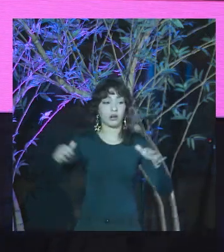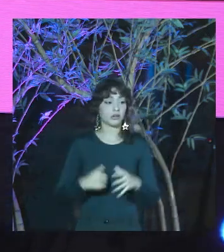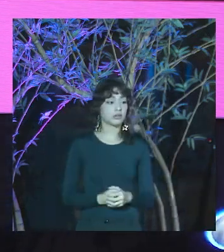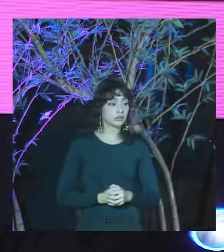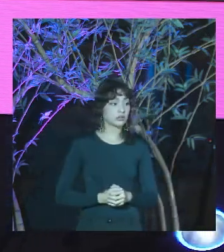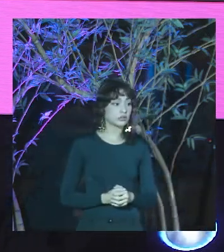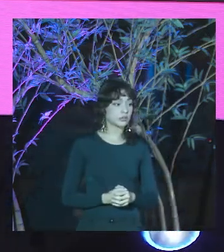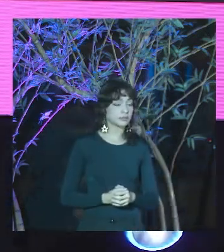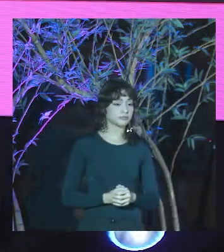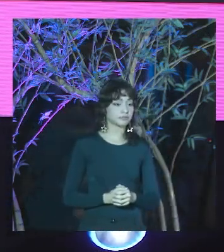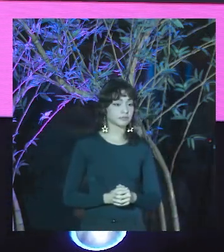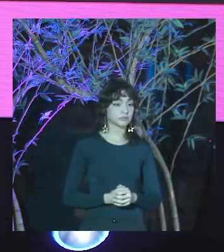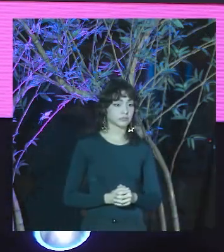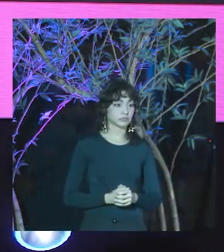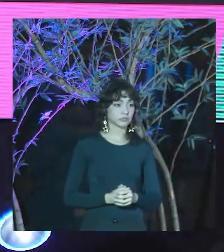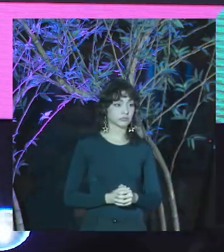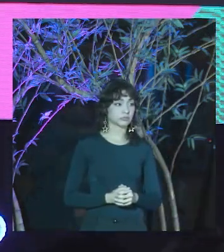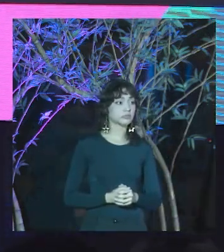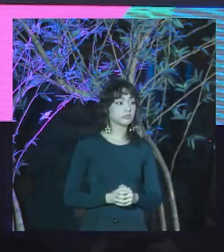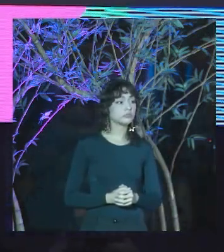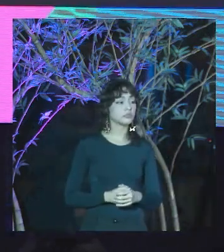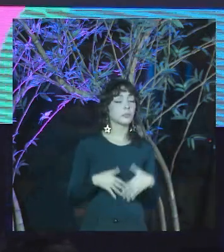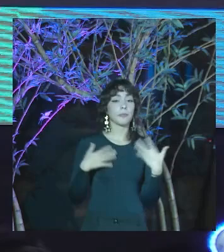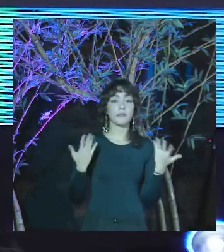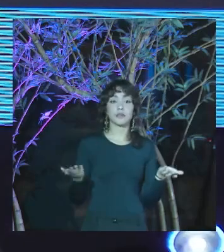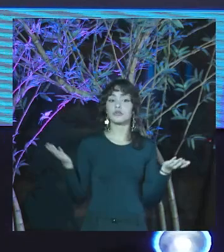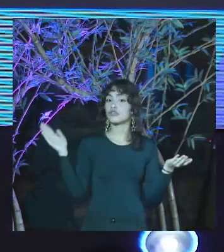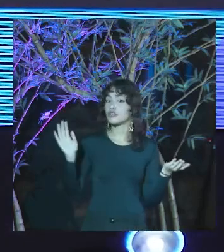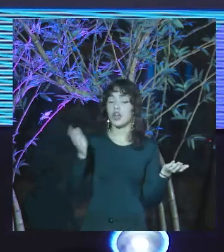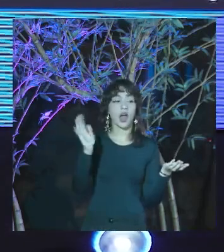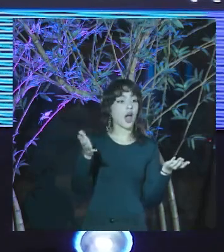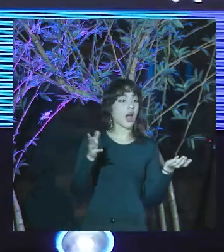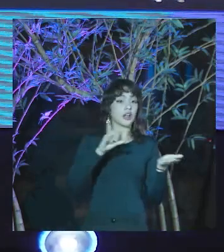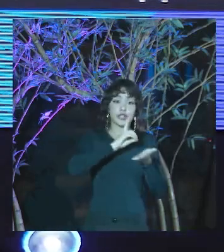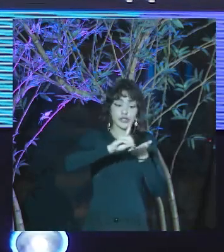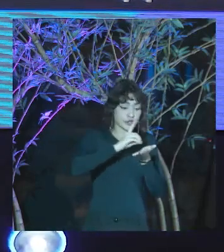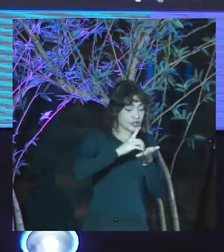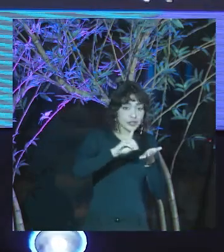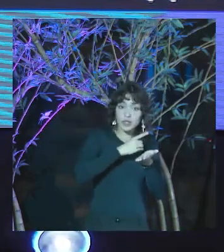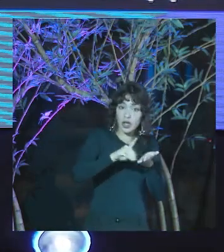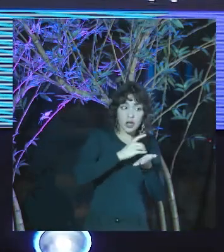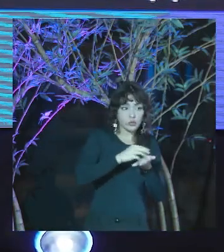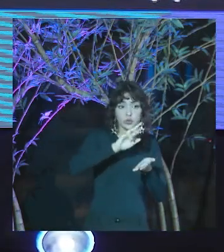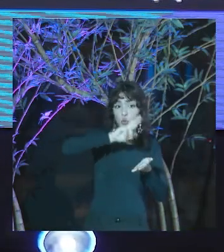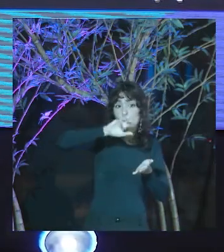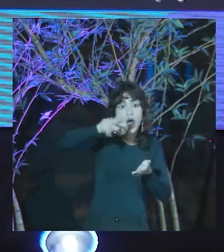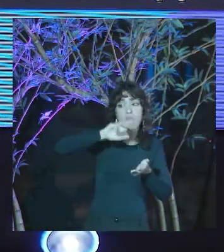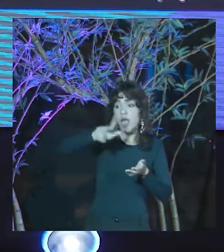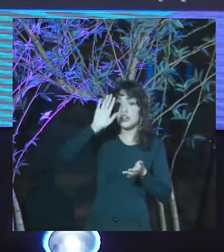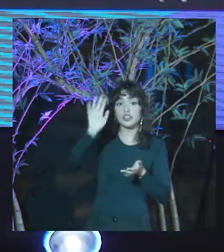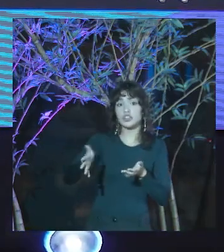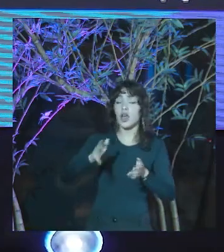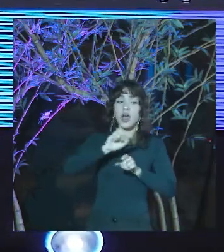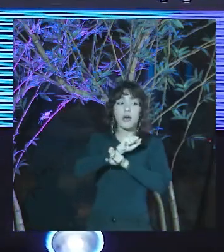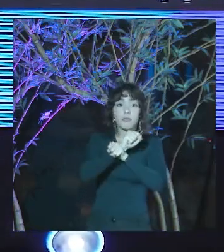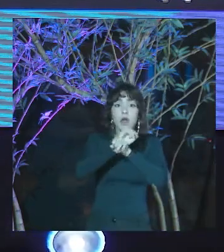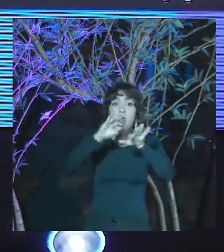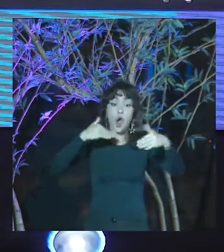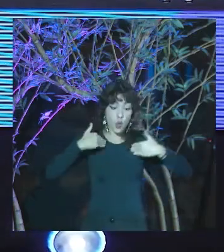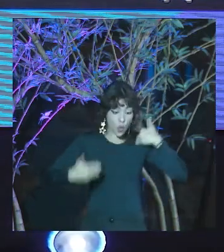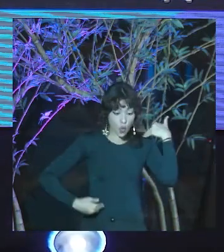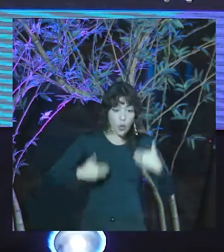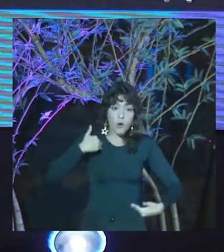Isso está ultrapassando o limite do digital. Isso é o corpo da